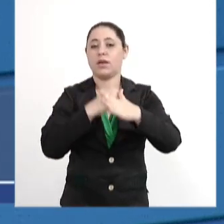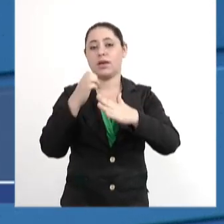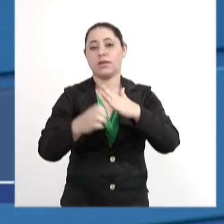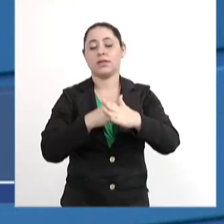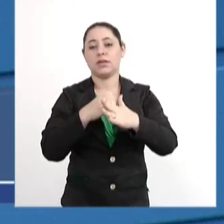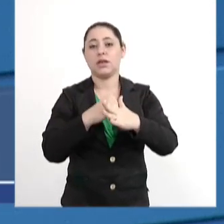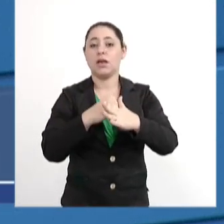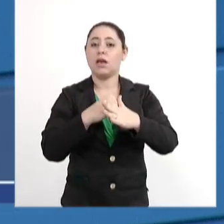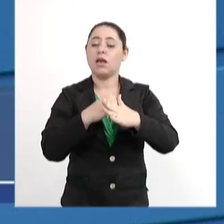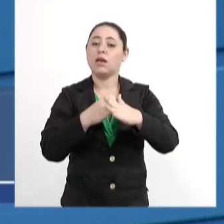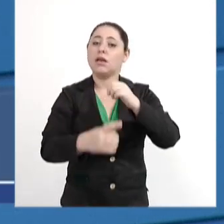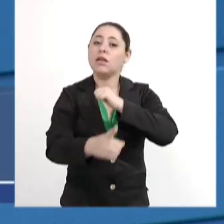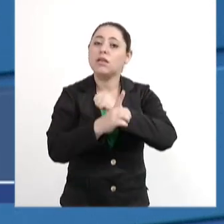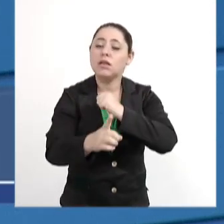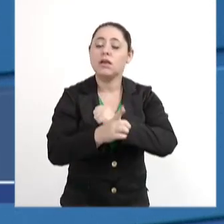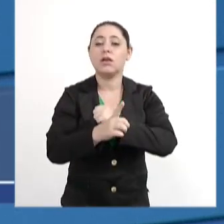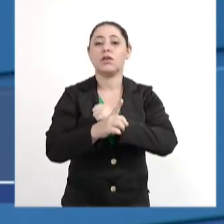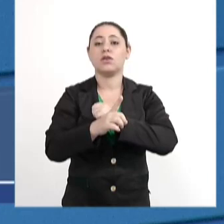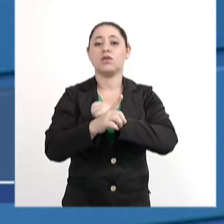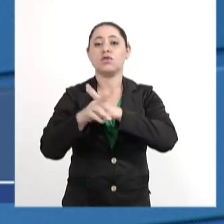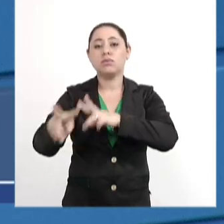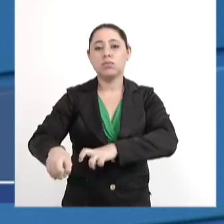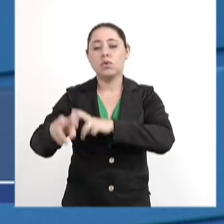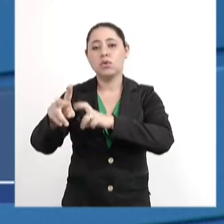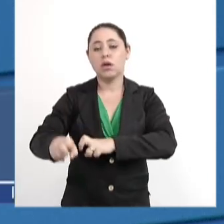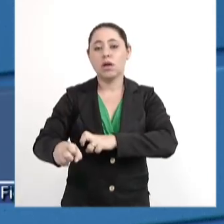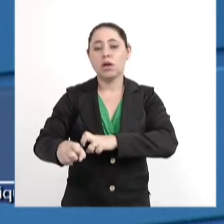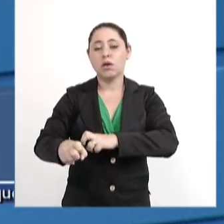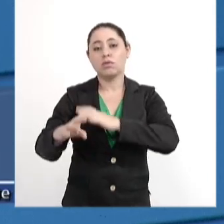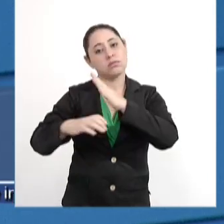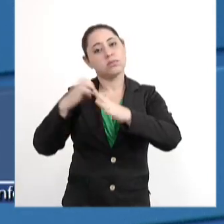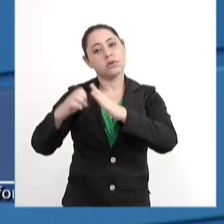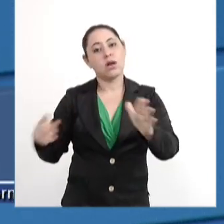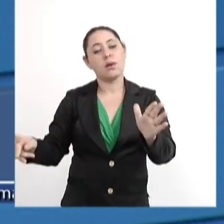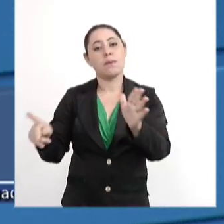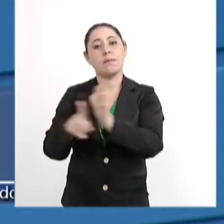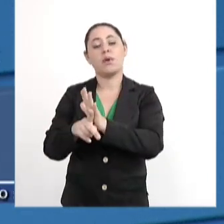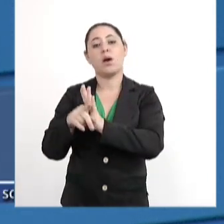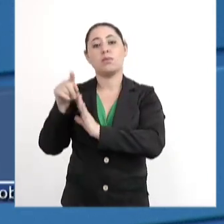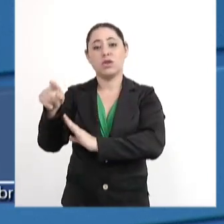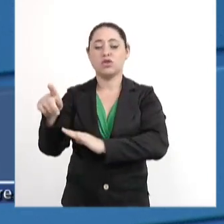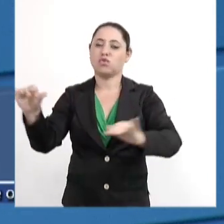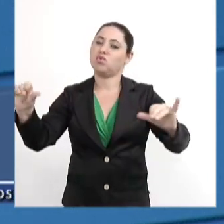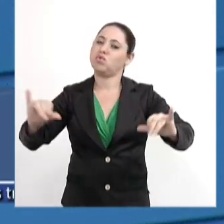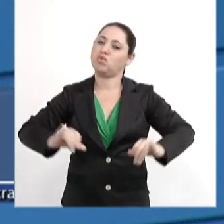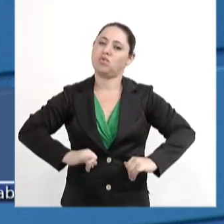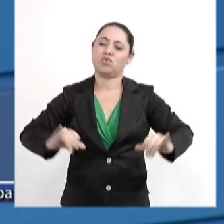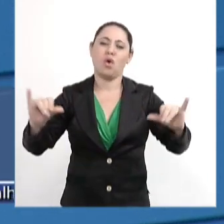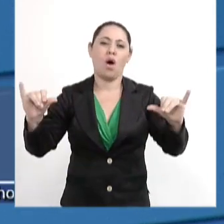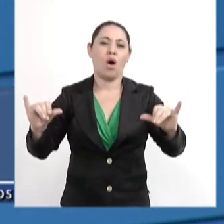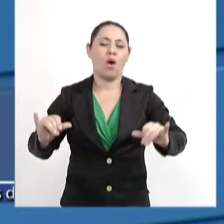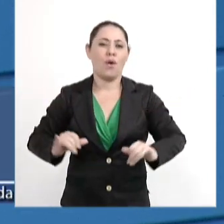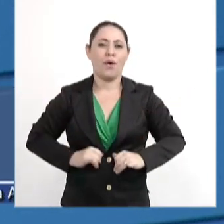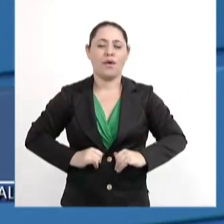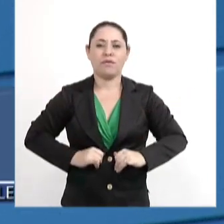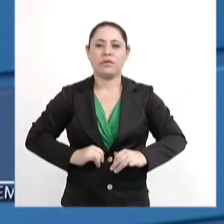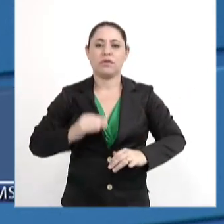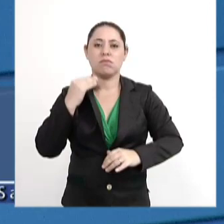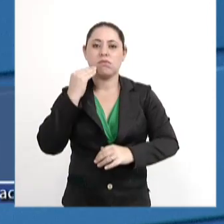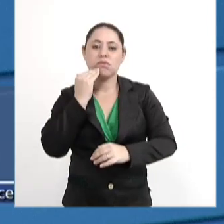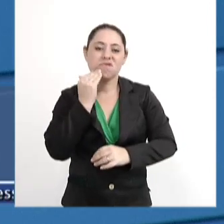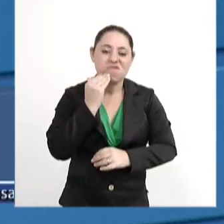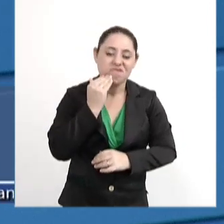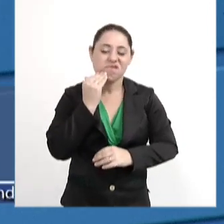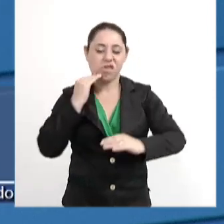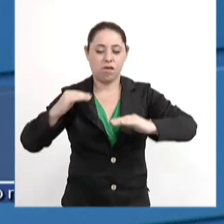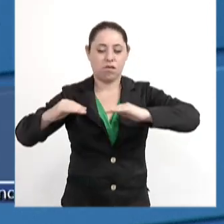contempla atender aos anseios dos produtores rurais e empresários daquela região que sofrem com as precárias condições